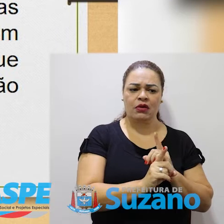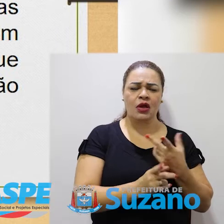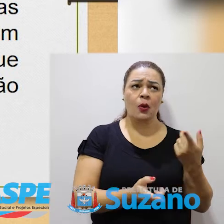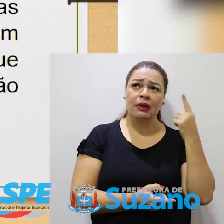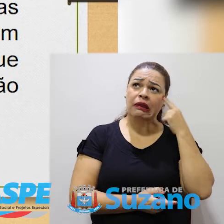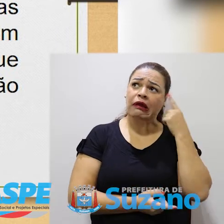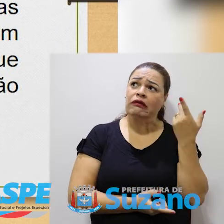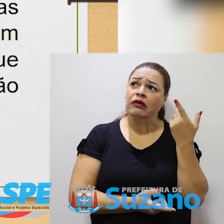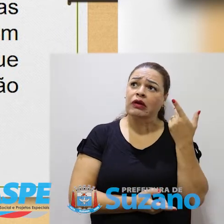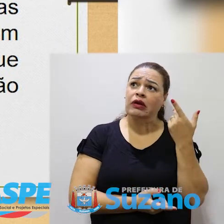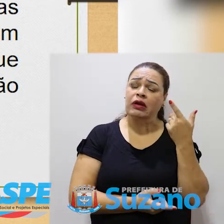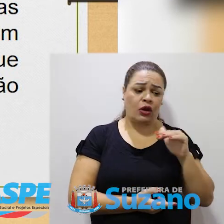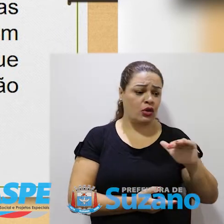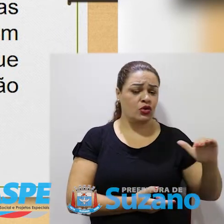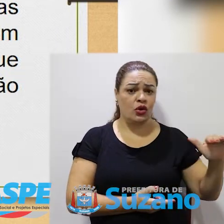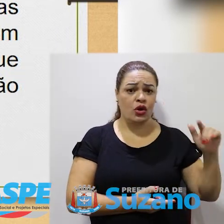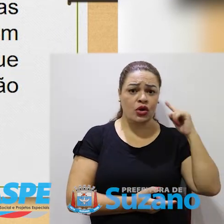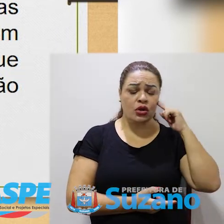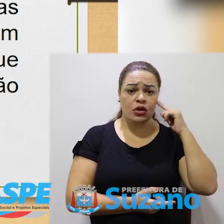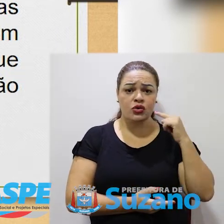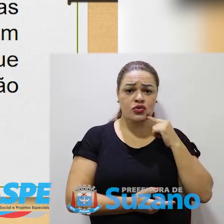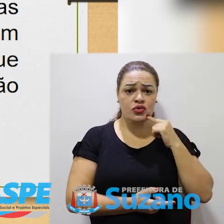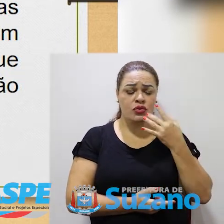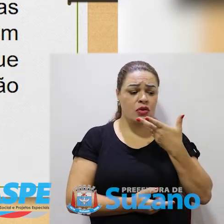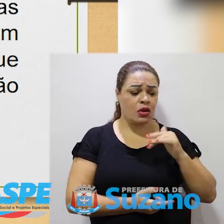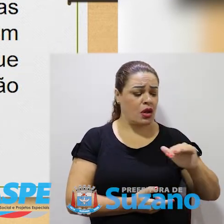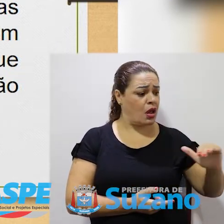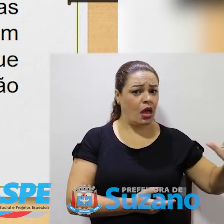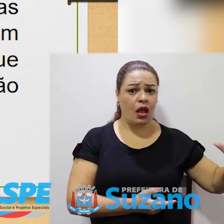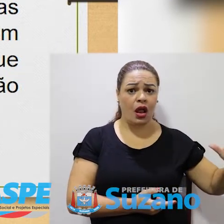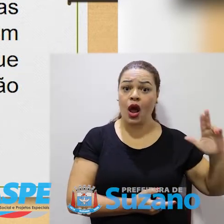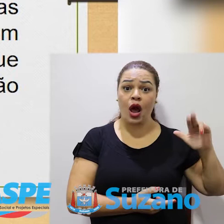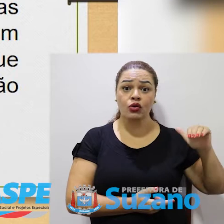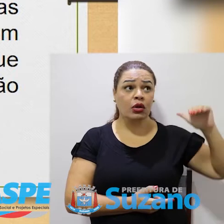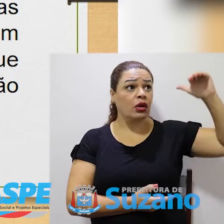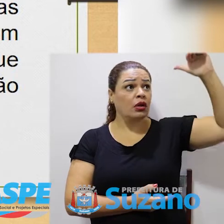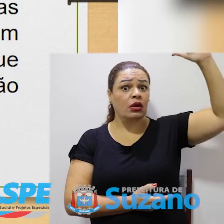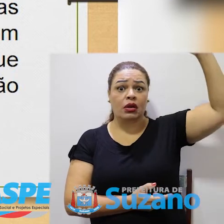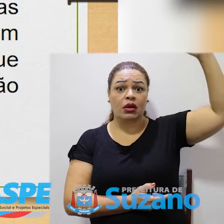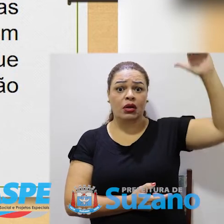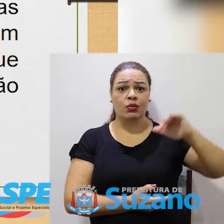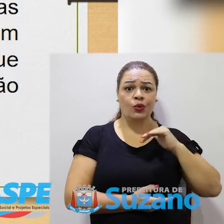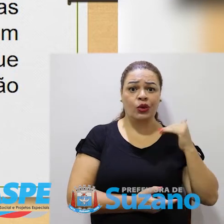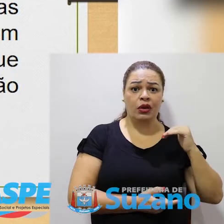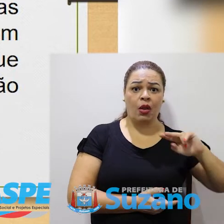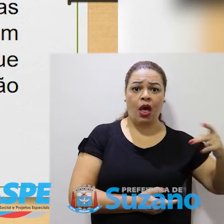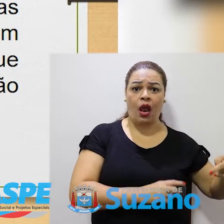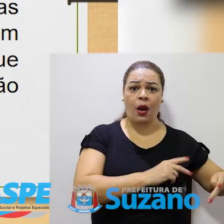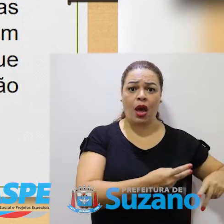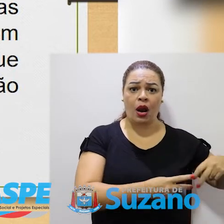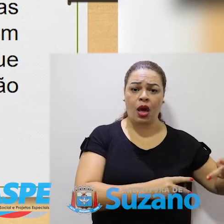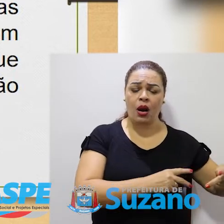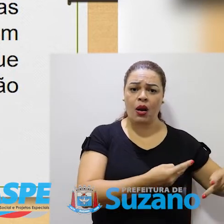era que as crianças surdas não cresciam. Iríamos todos morrer assim, em pequenos. Creio que ignorava mesmo